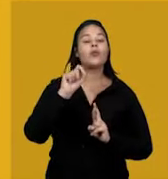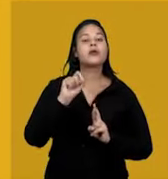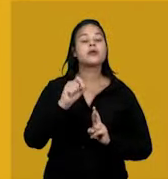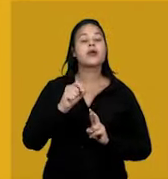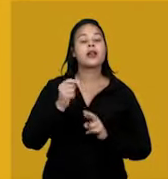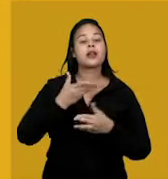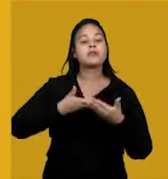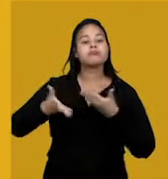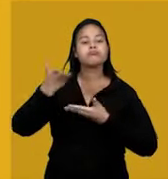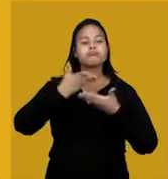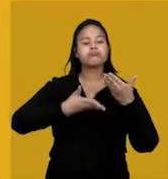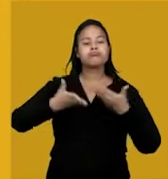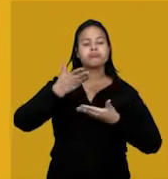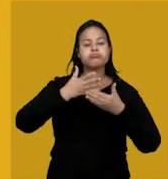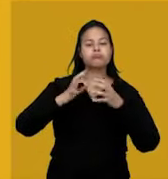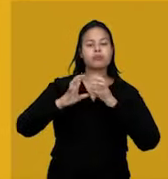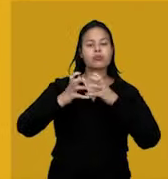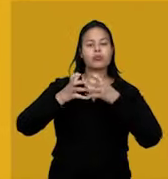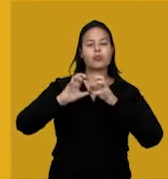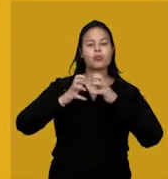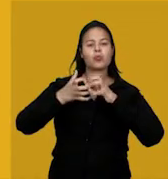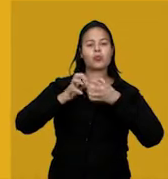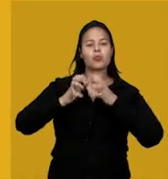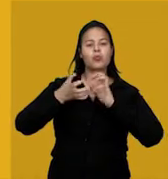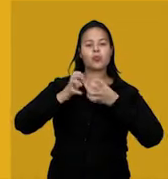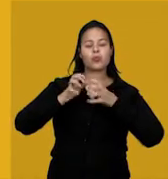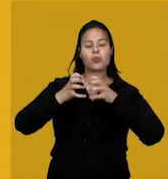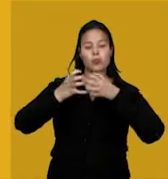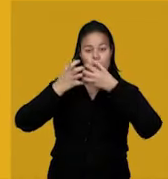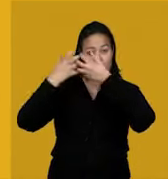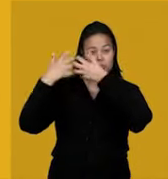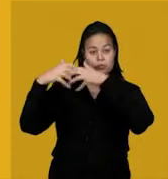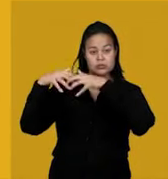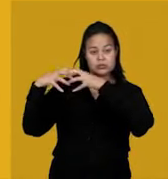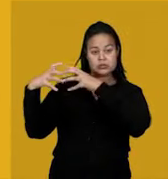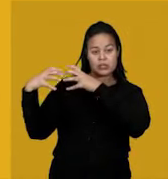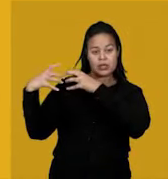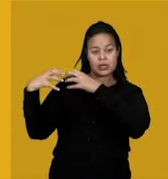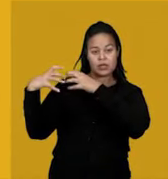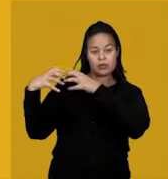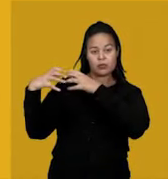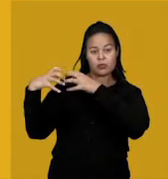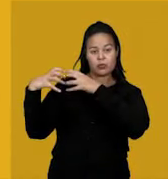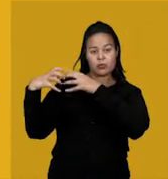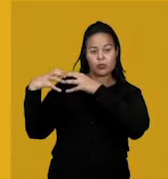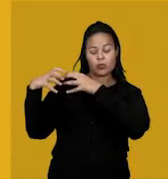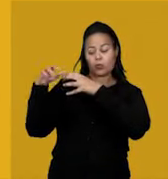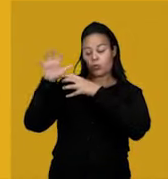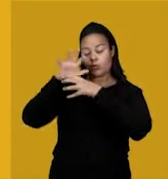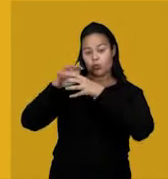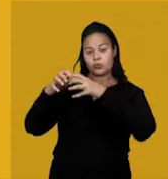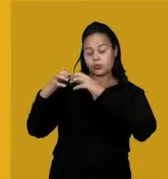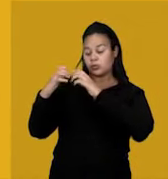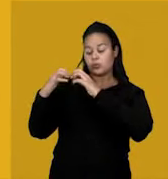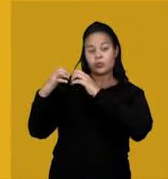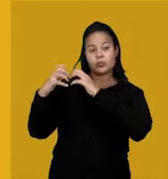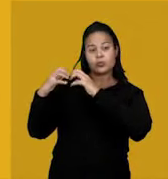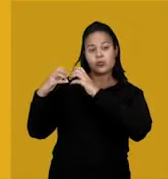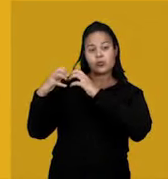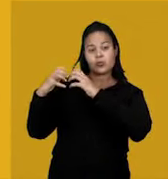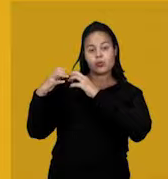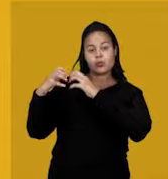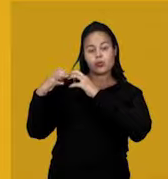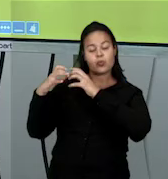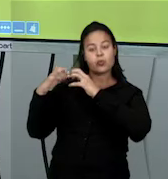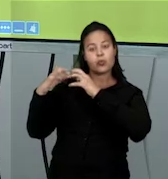impulso nervoso. Então, o nosso cérebro é a nossa região do corpo que a gente